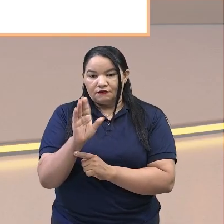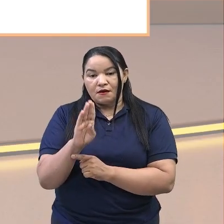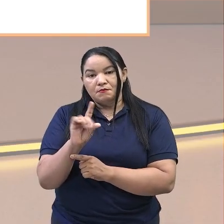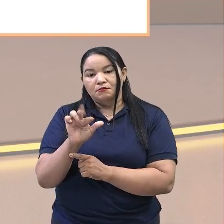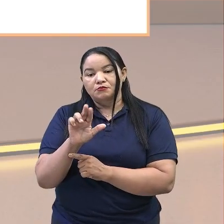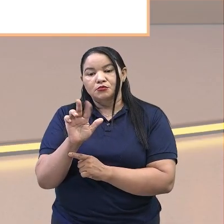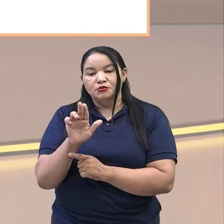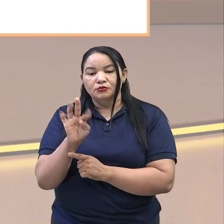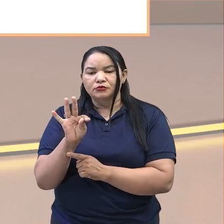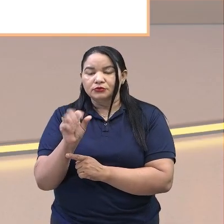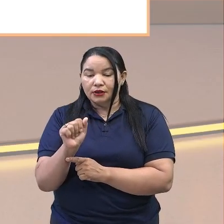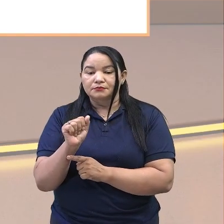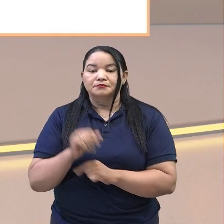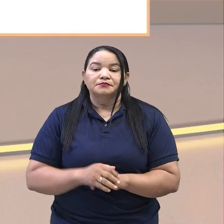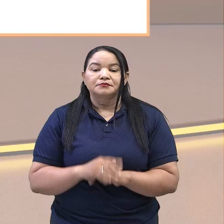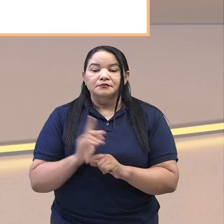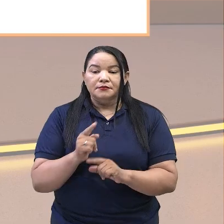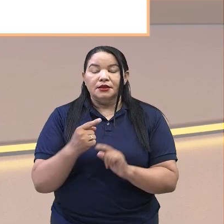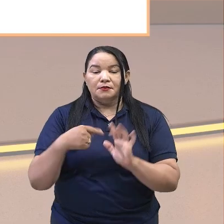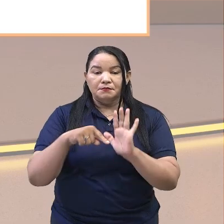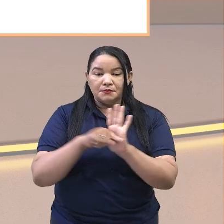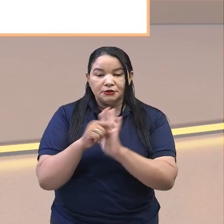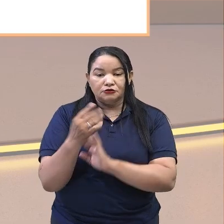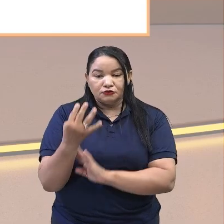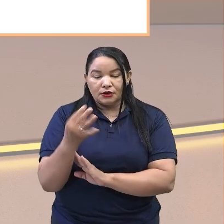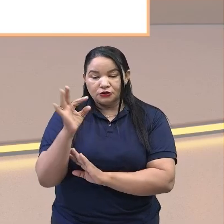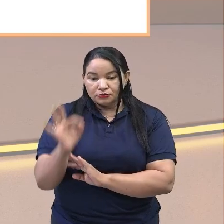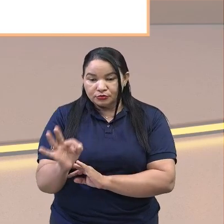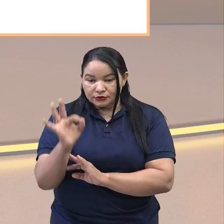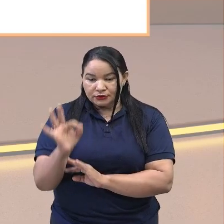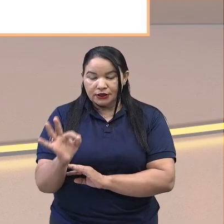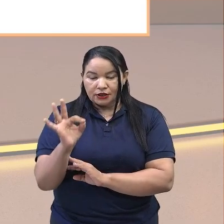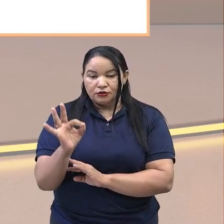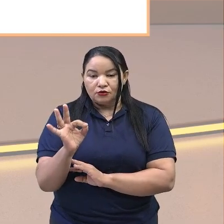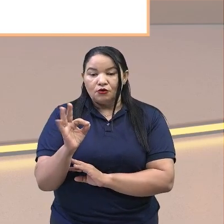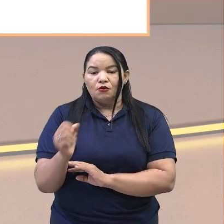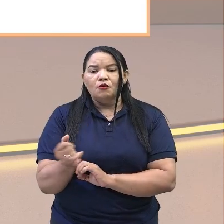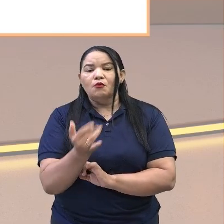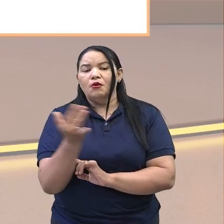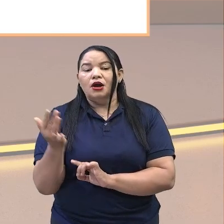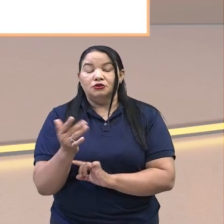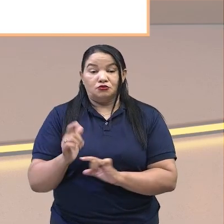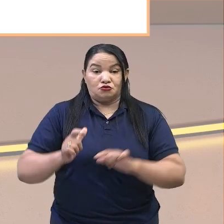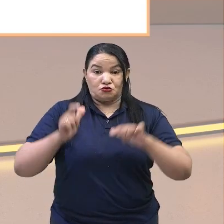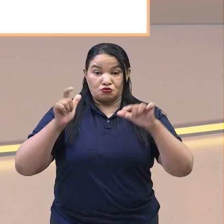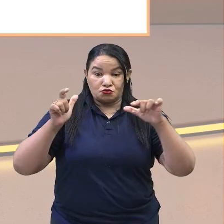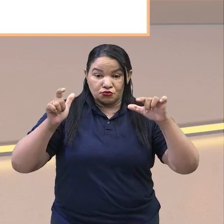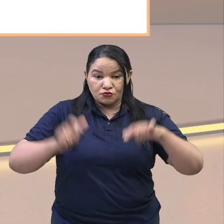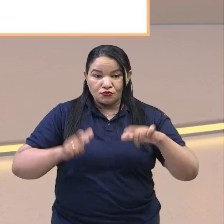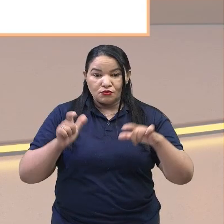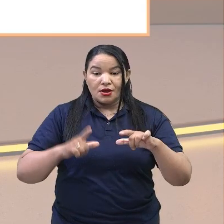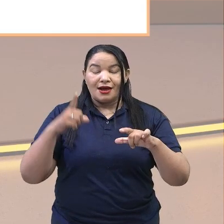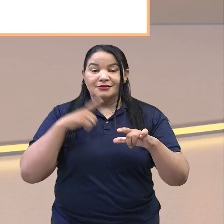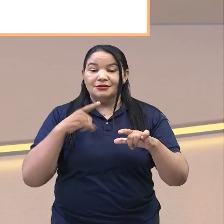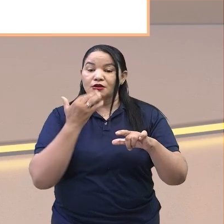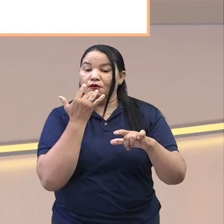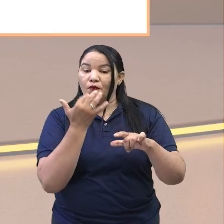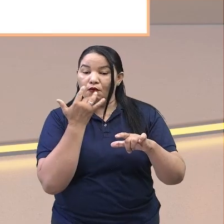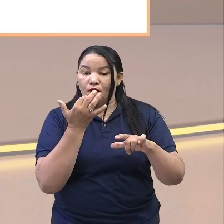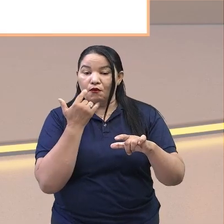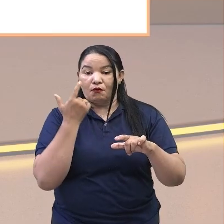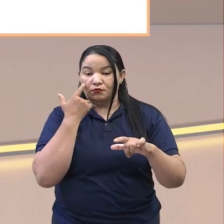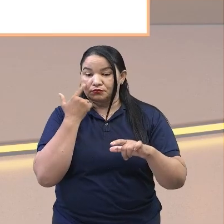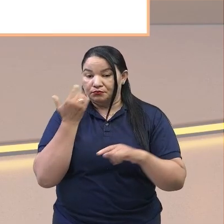claros, menos 4% de taxa bruta de mortalidade. Então, toda a região do nosso planeta que está pintado nesse